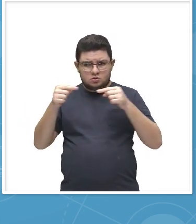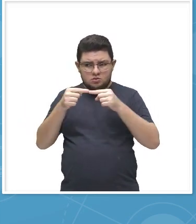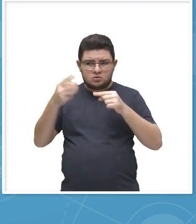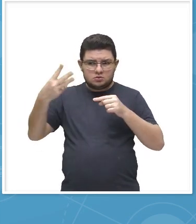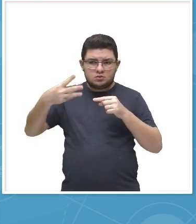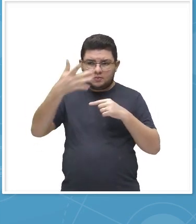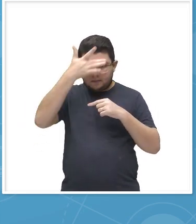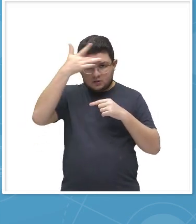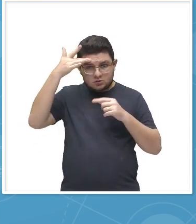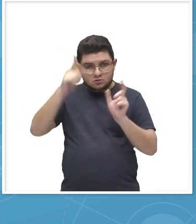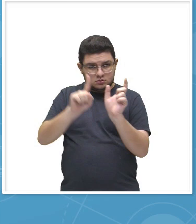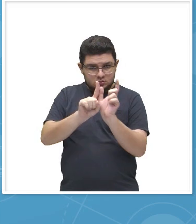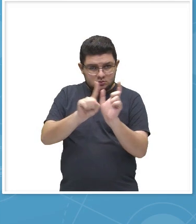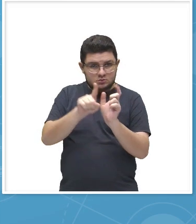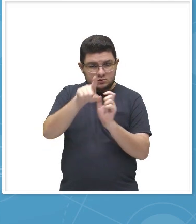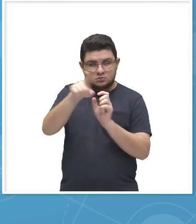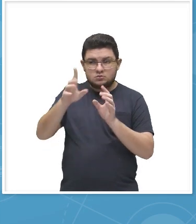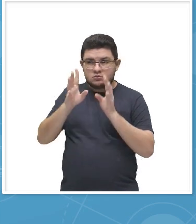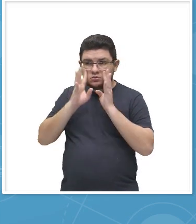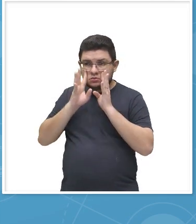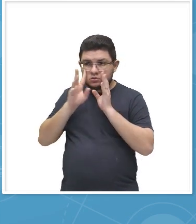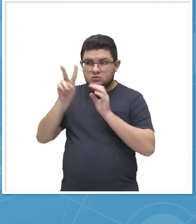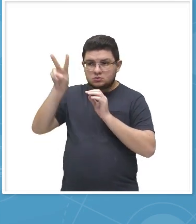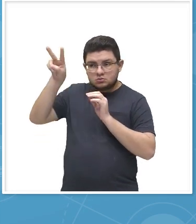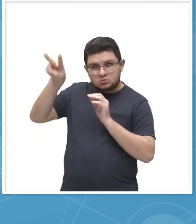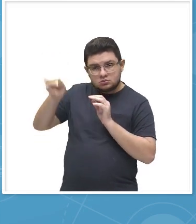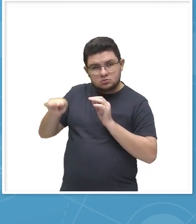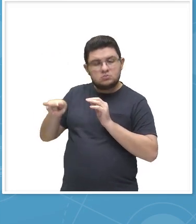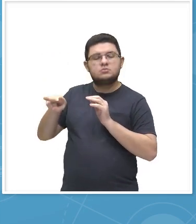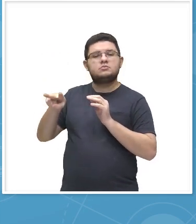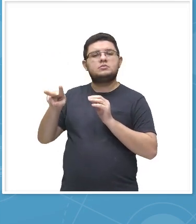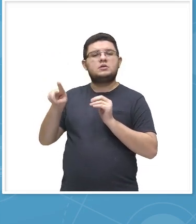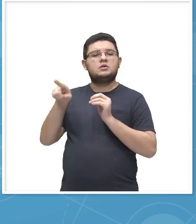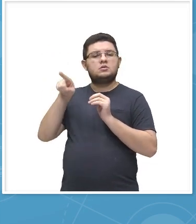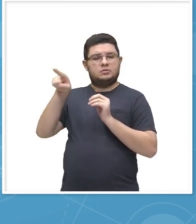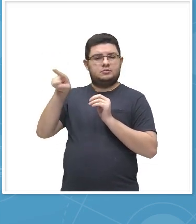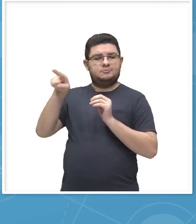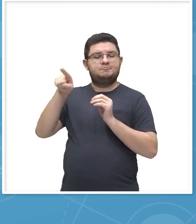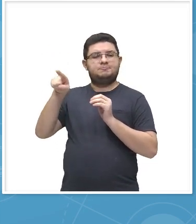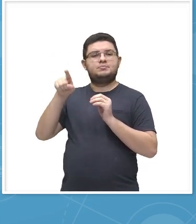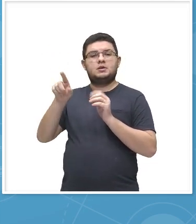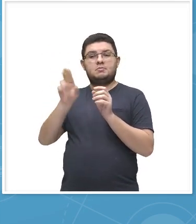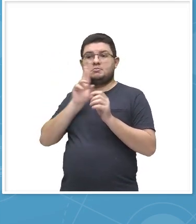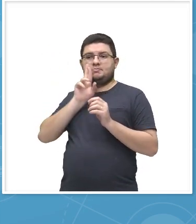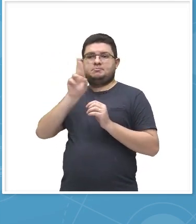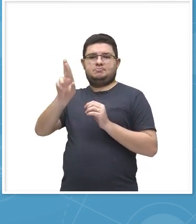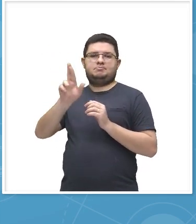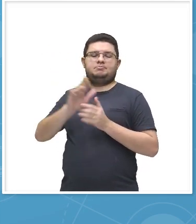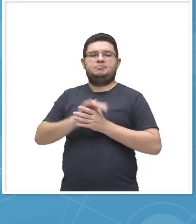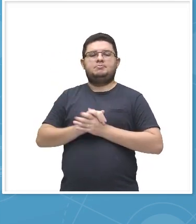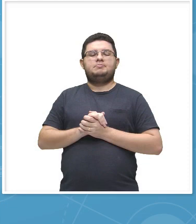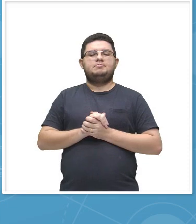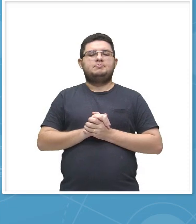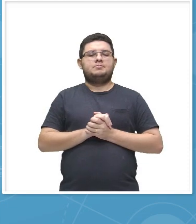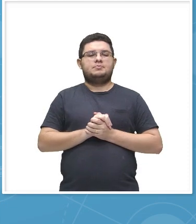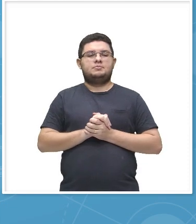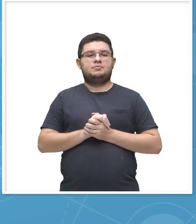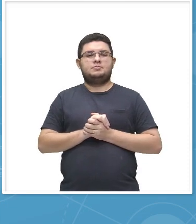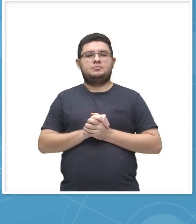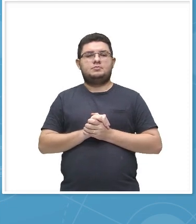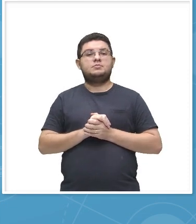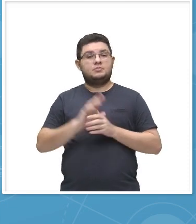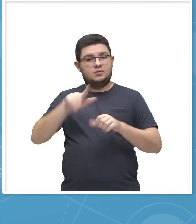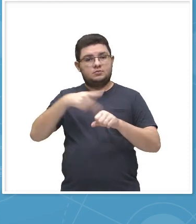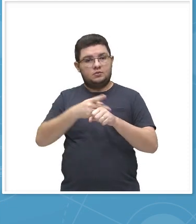pessoa do singular tá então fique bem atento na hora de observar esses verbos e Responder às suas questões certo a gente